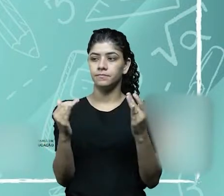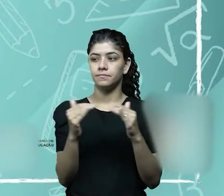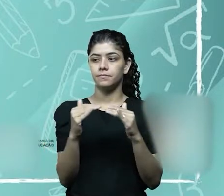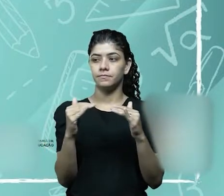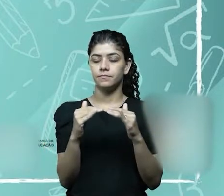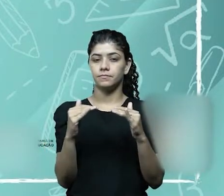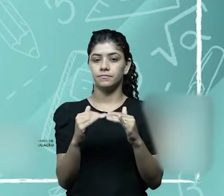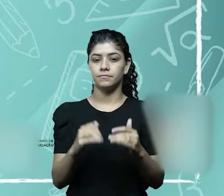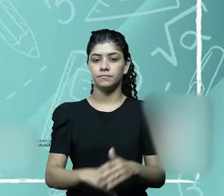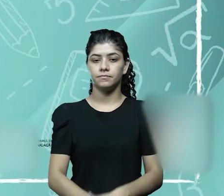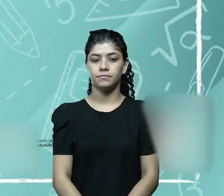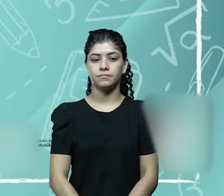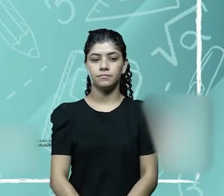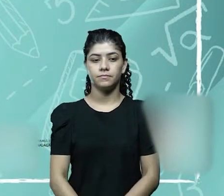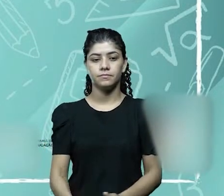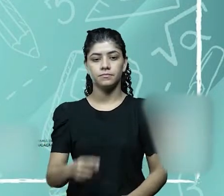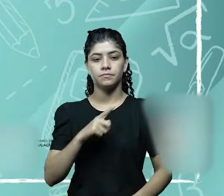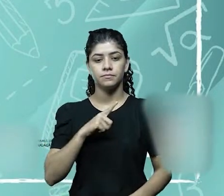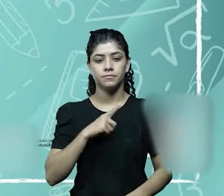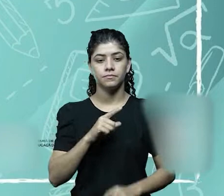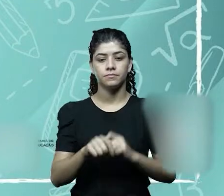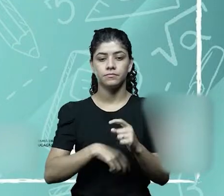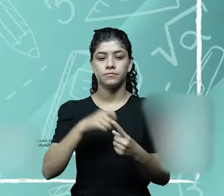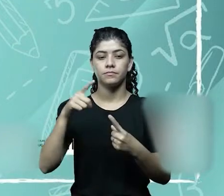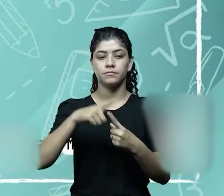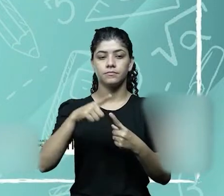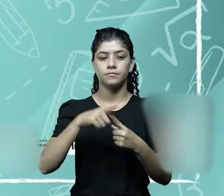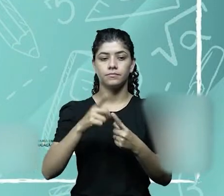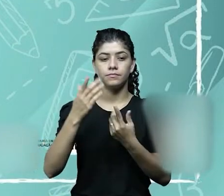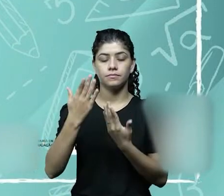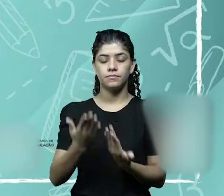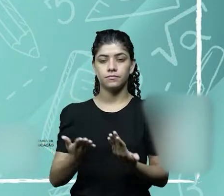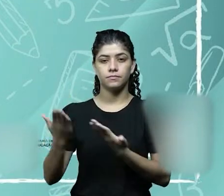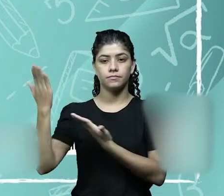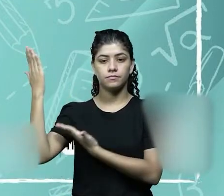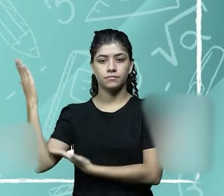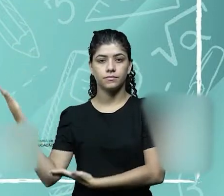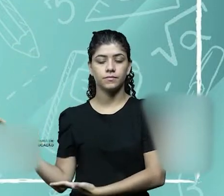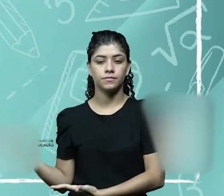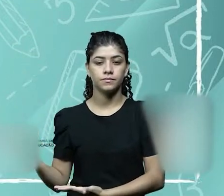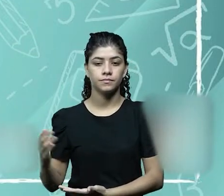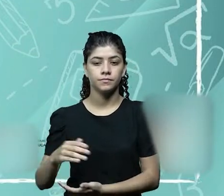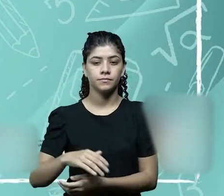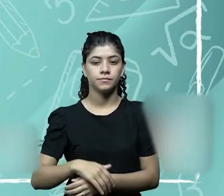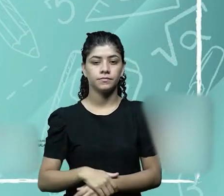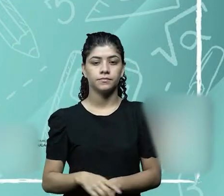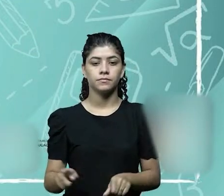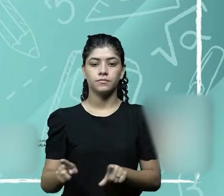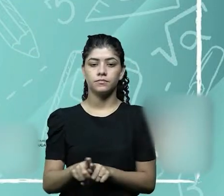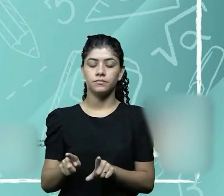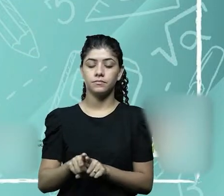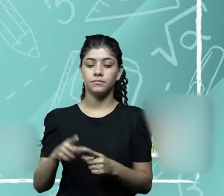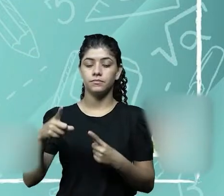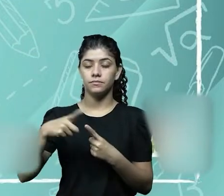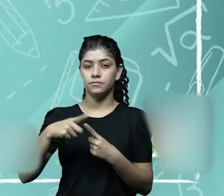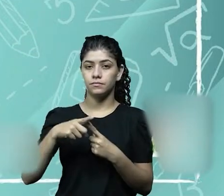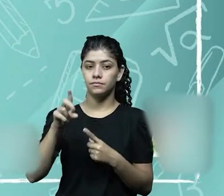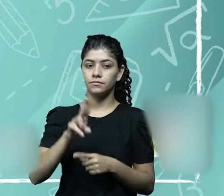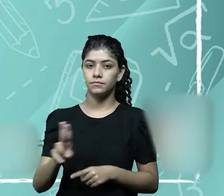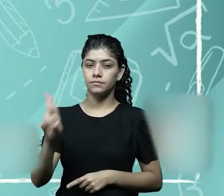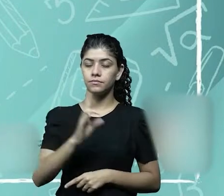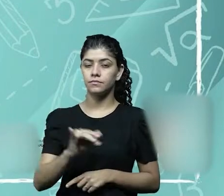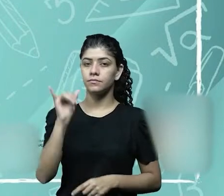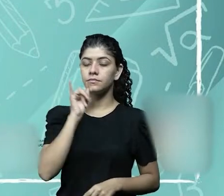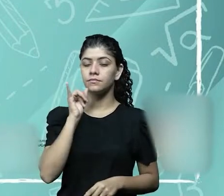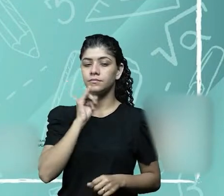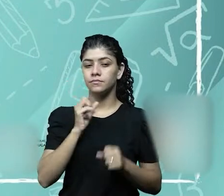na vertical. Então aqui nós temos os tipos de paquímetros e os tipos de uso. Aqui são os exemplos, né?